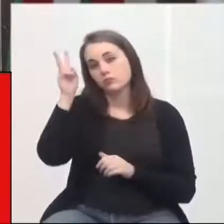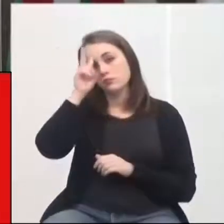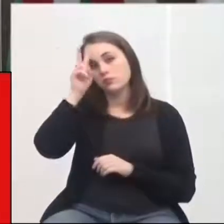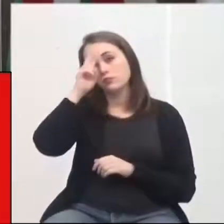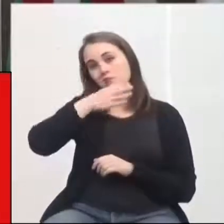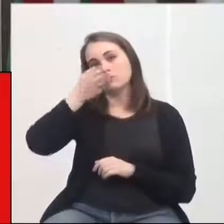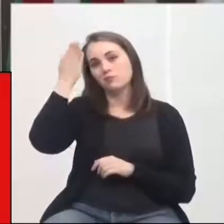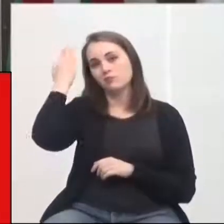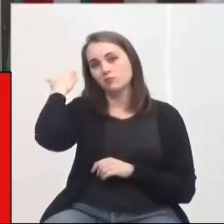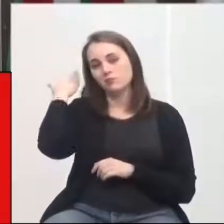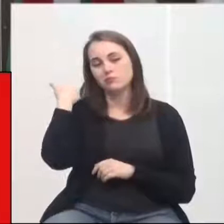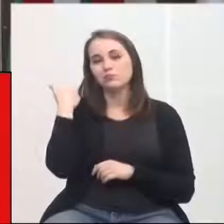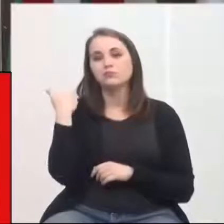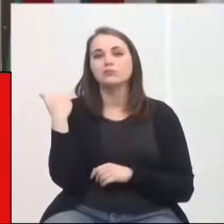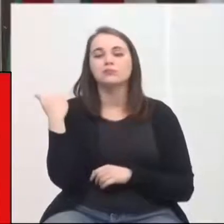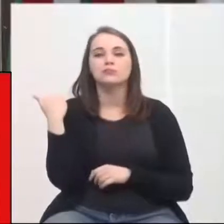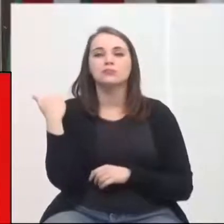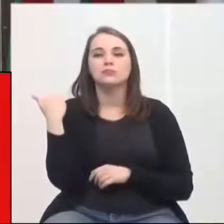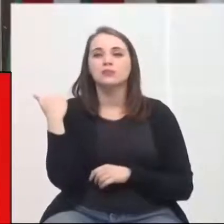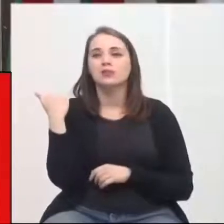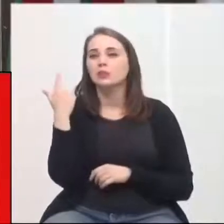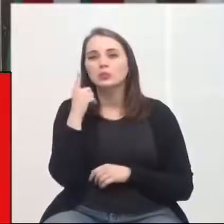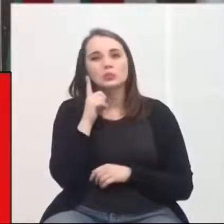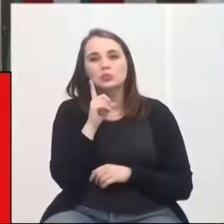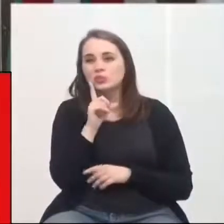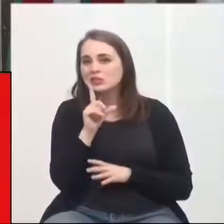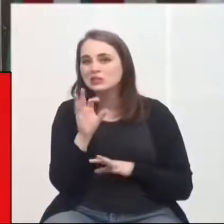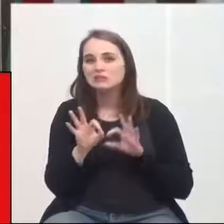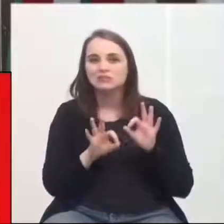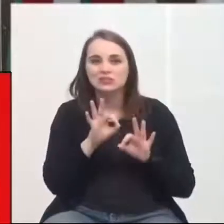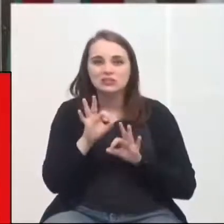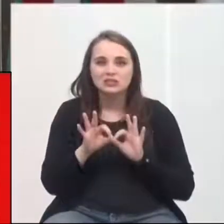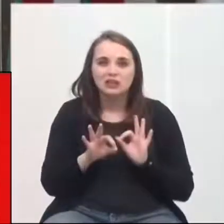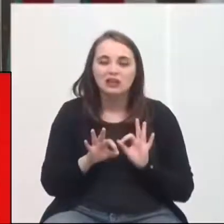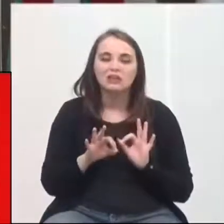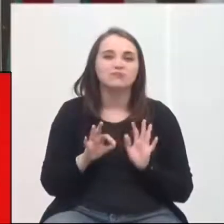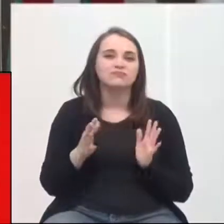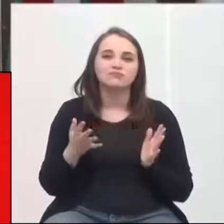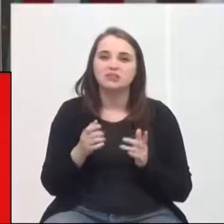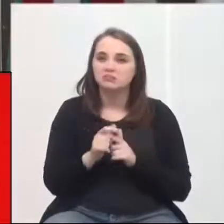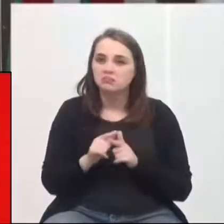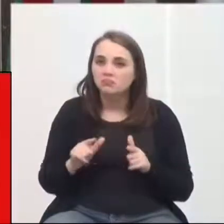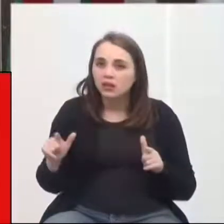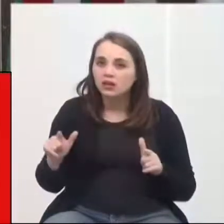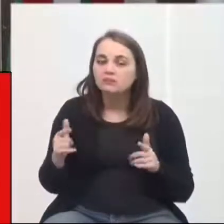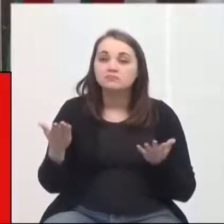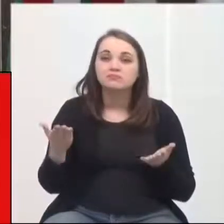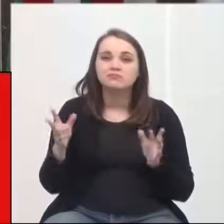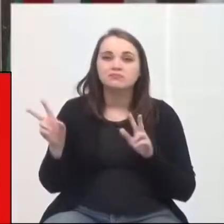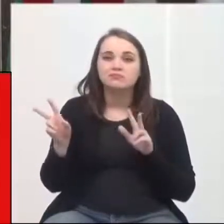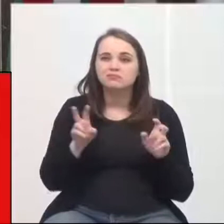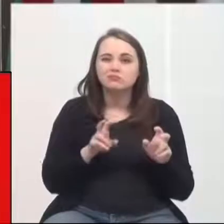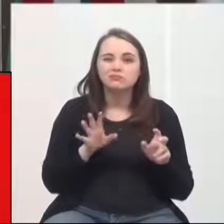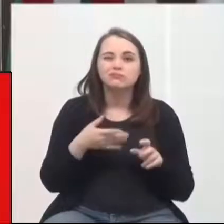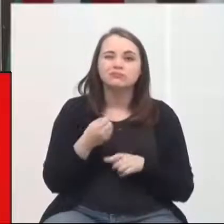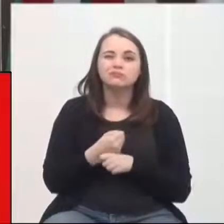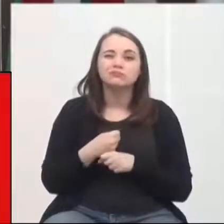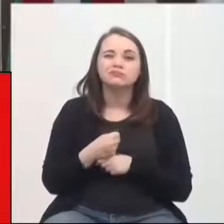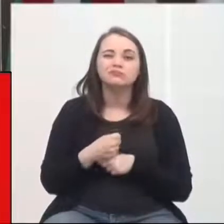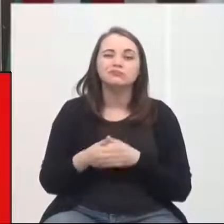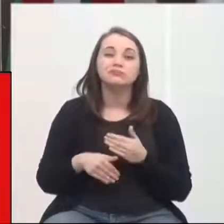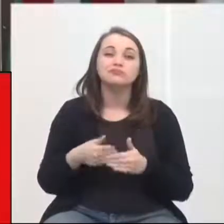antigo de não recuperação, isso aí já vem de governos anteriores, enfim. Então é um assunto que se arrasta há bastante